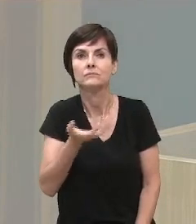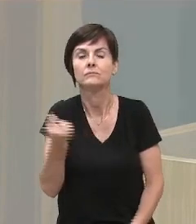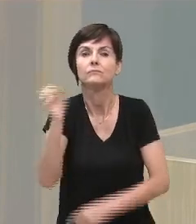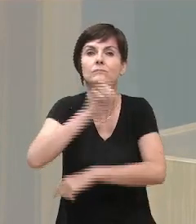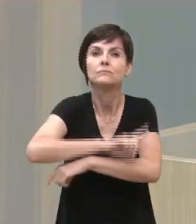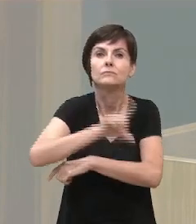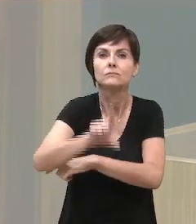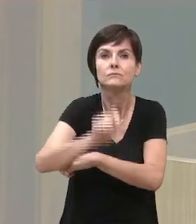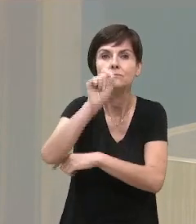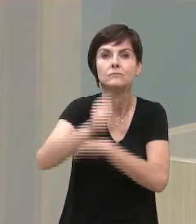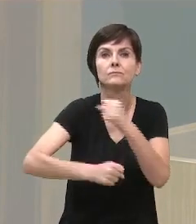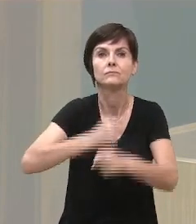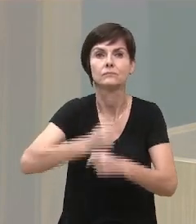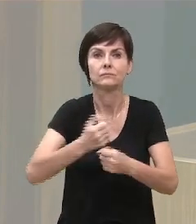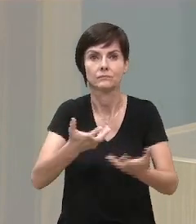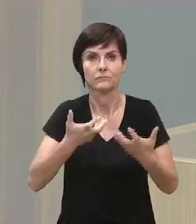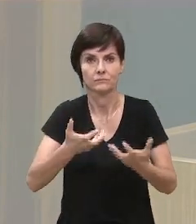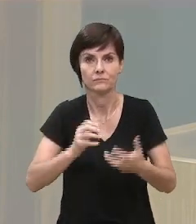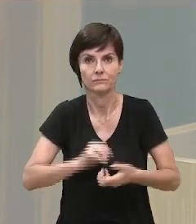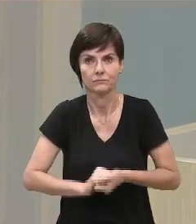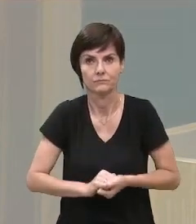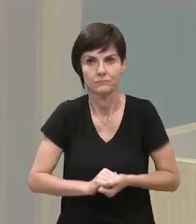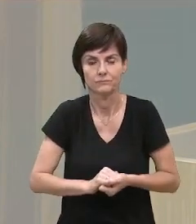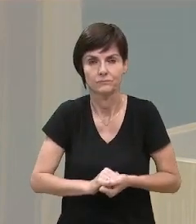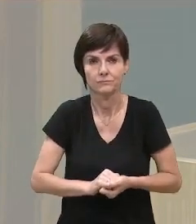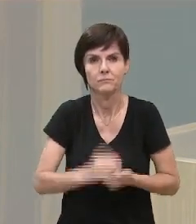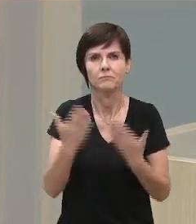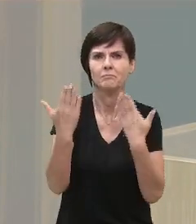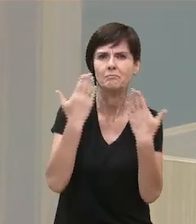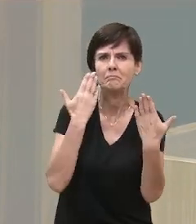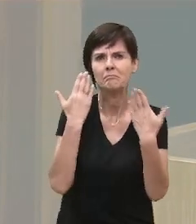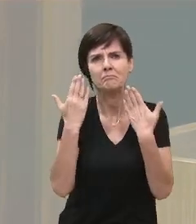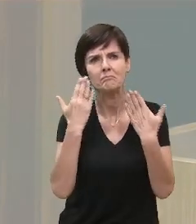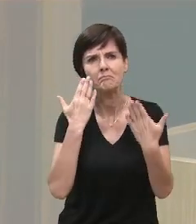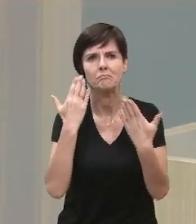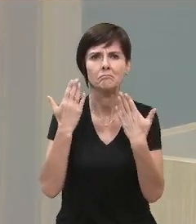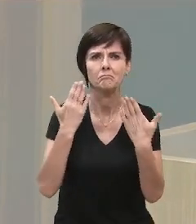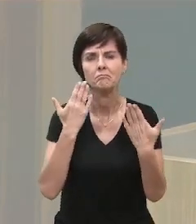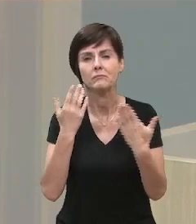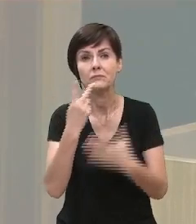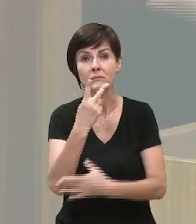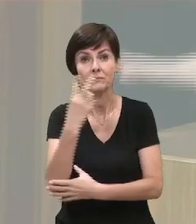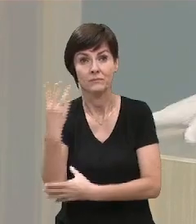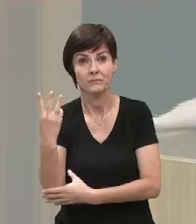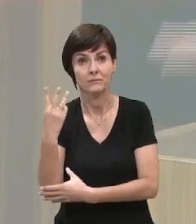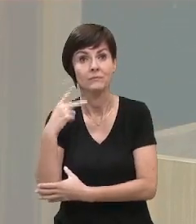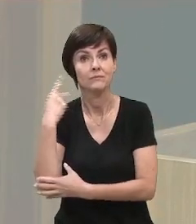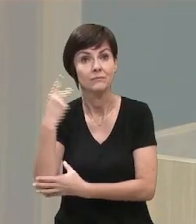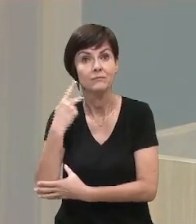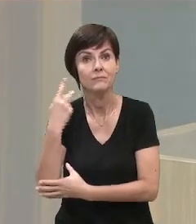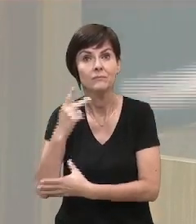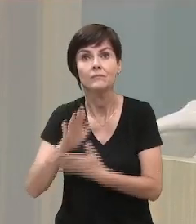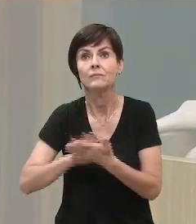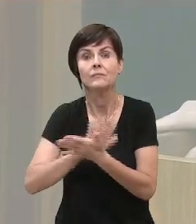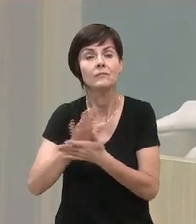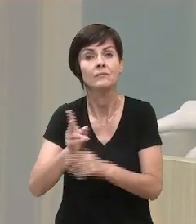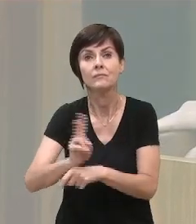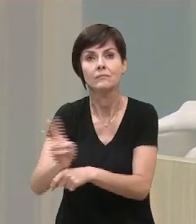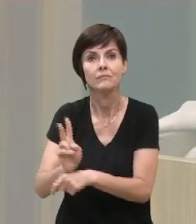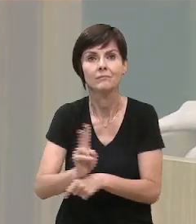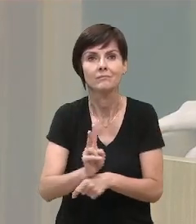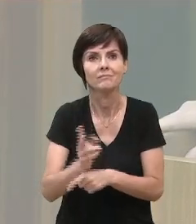quer, do ano que a gente quer. Então parece que fica aqui, que parece que esses 23 vereadores aqui não fazem